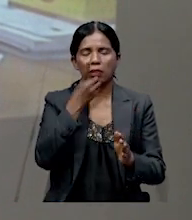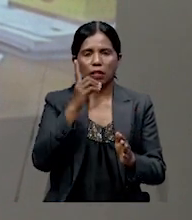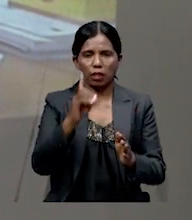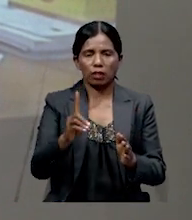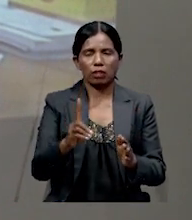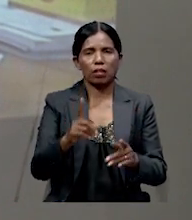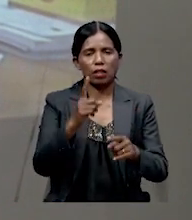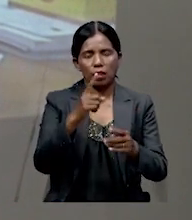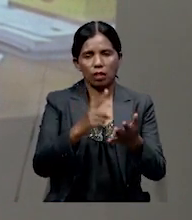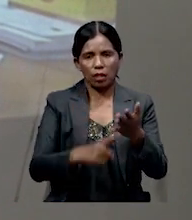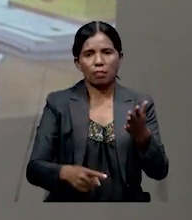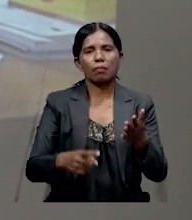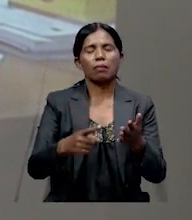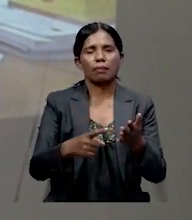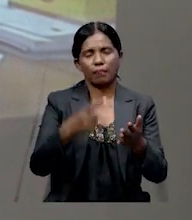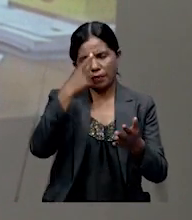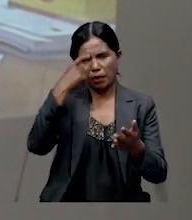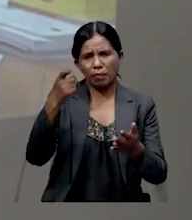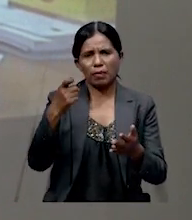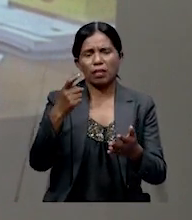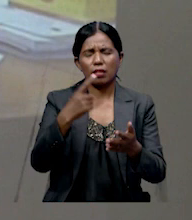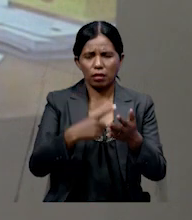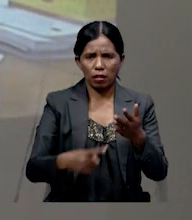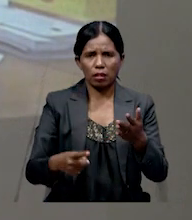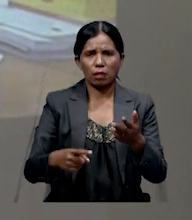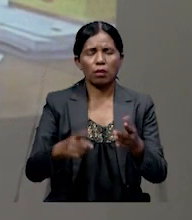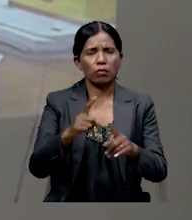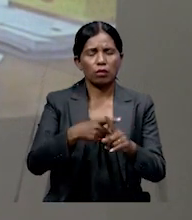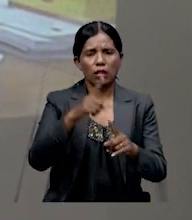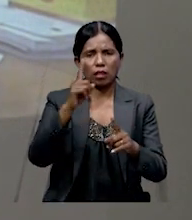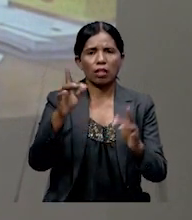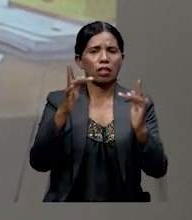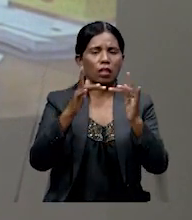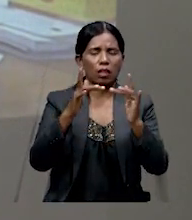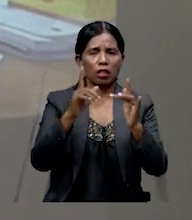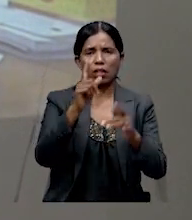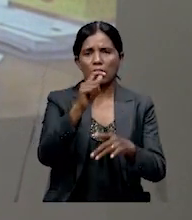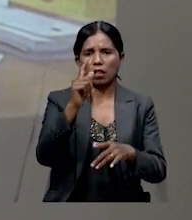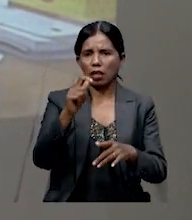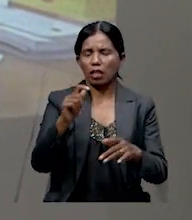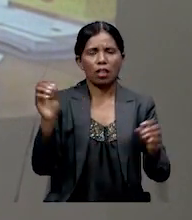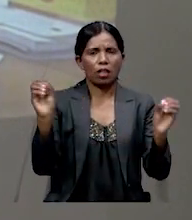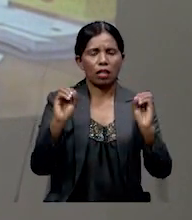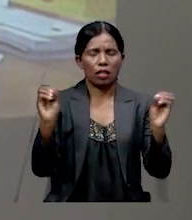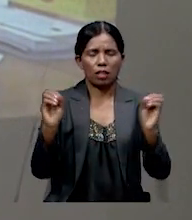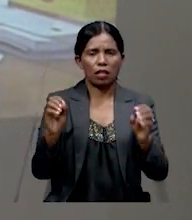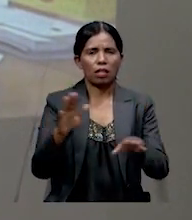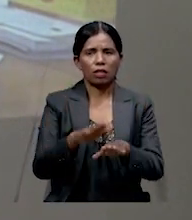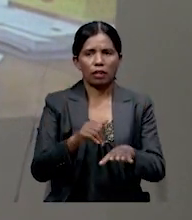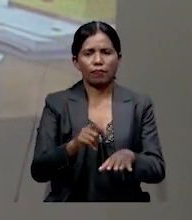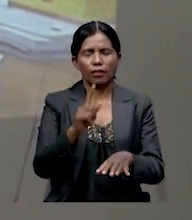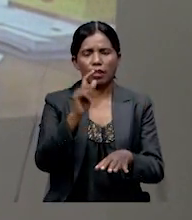ida mak durante fulang ida ni laran ready Timor Telecom ne la ola dia helde Telemor la sedia ko